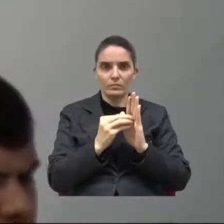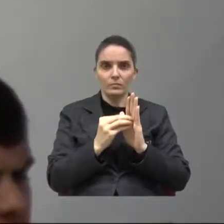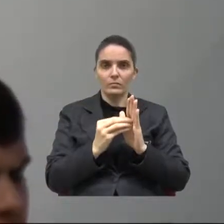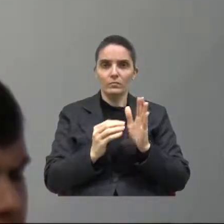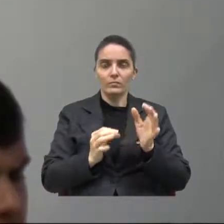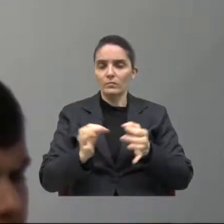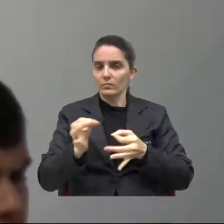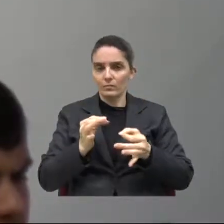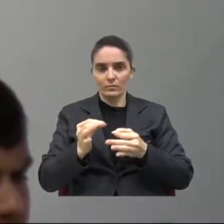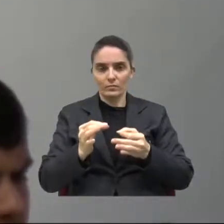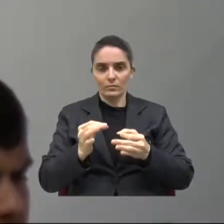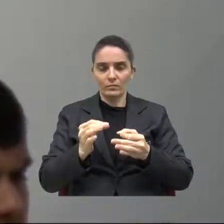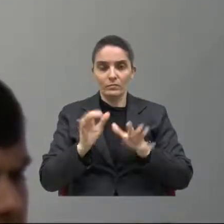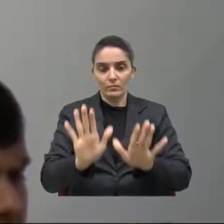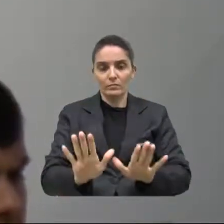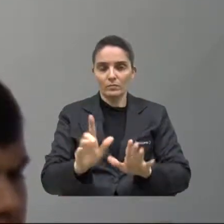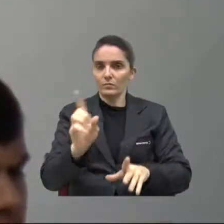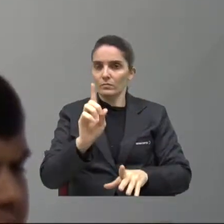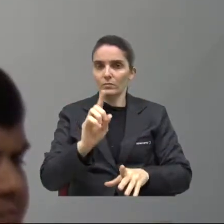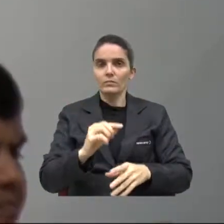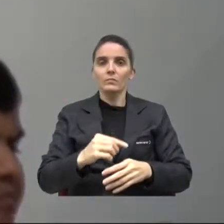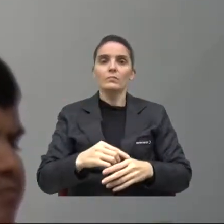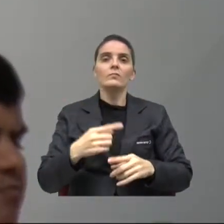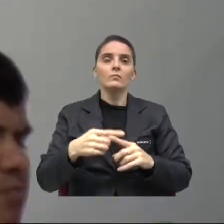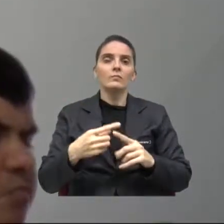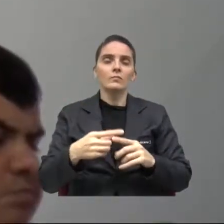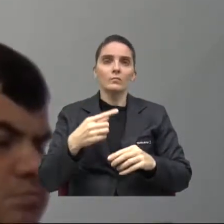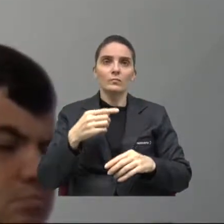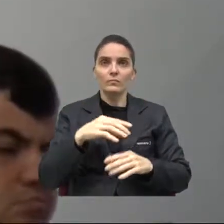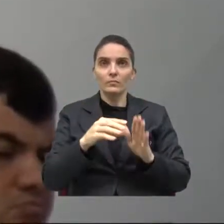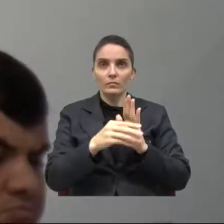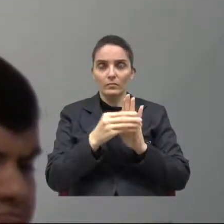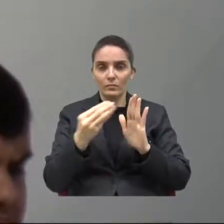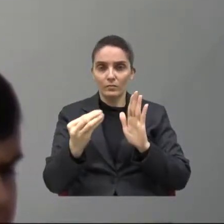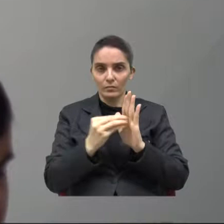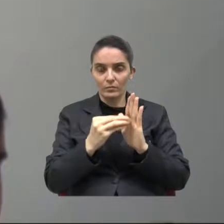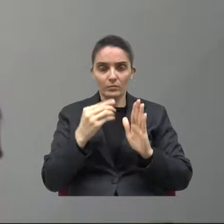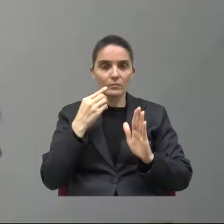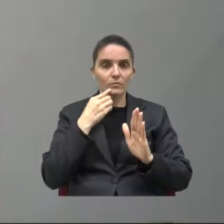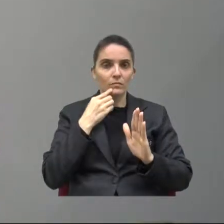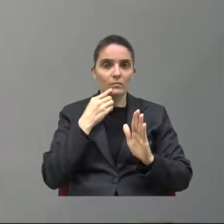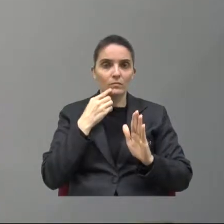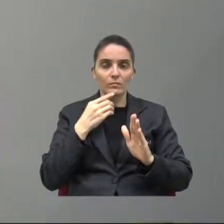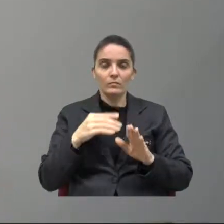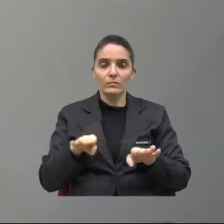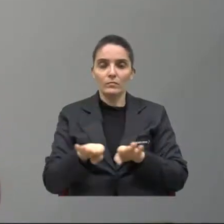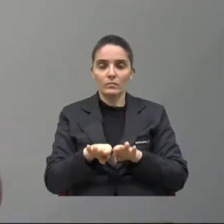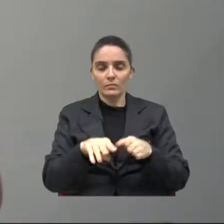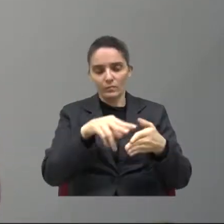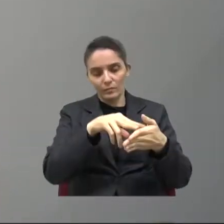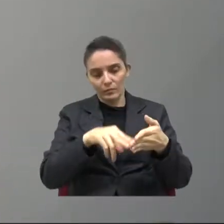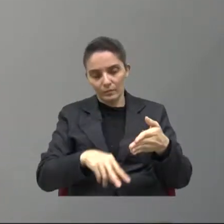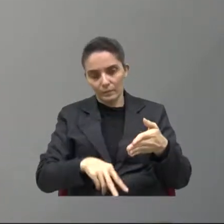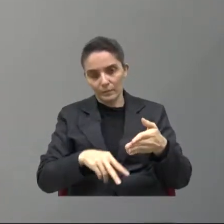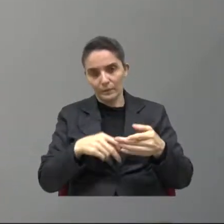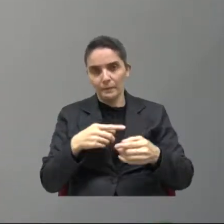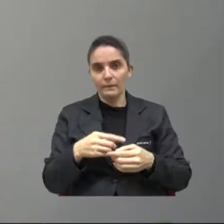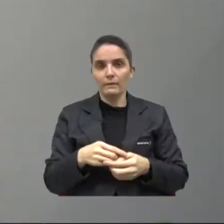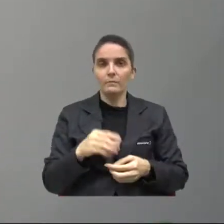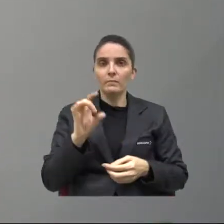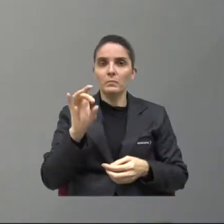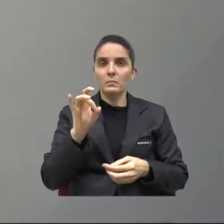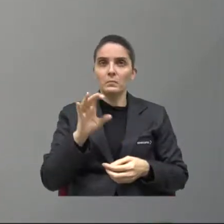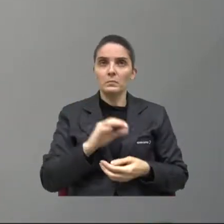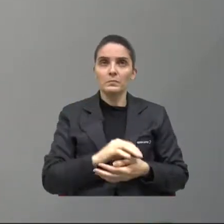tinha uma outra emenda do vereador Cleiton. A nossa emenda está também para apreciação no sentido de ela